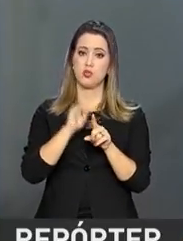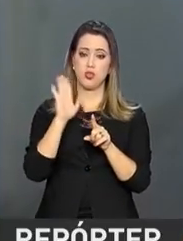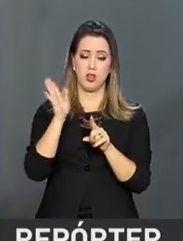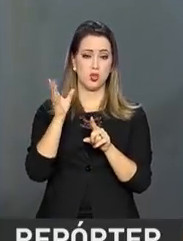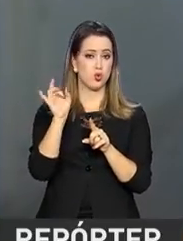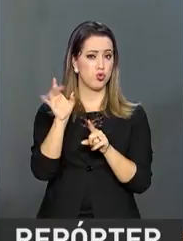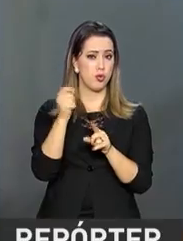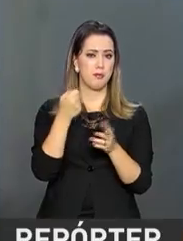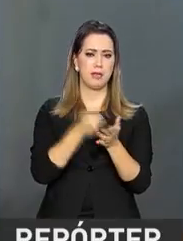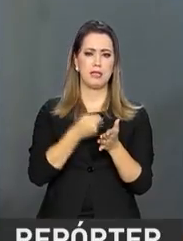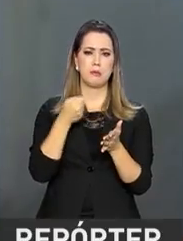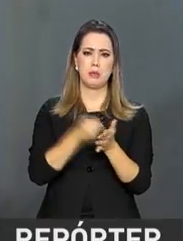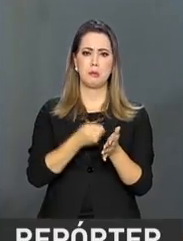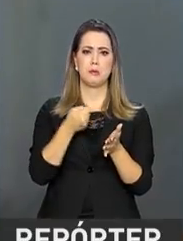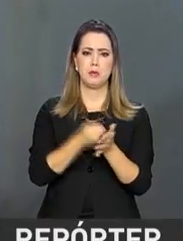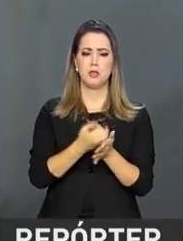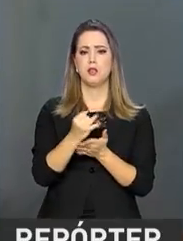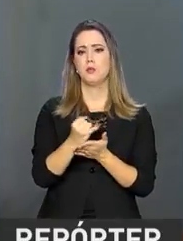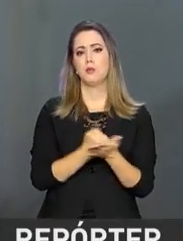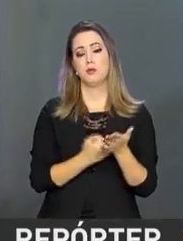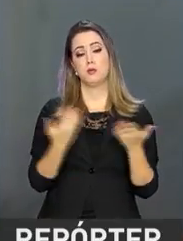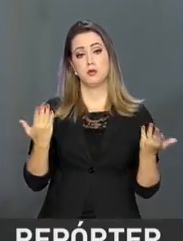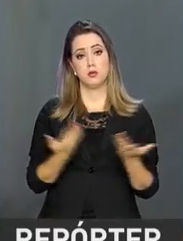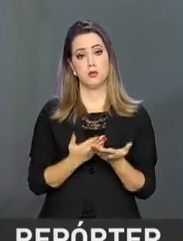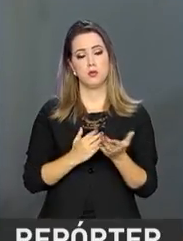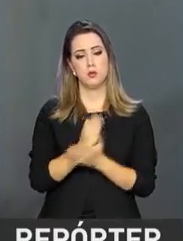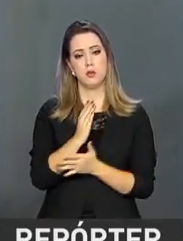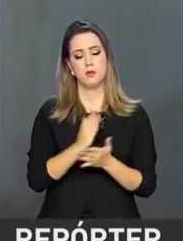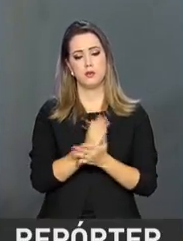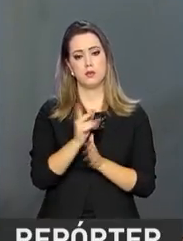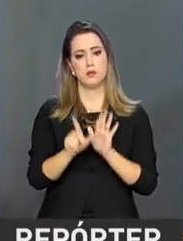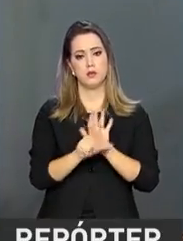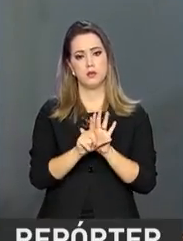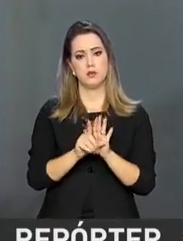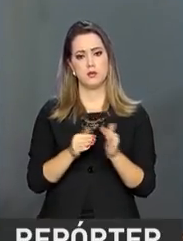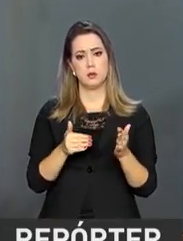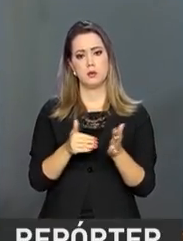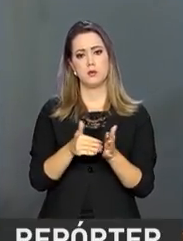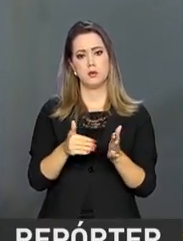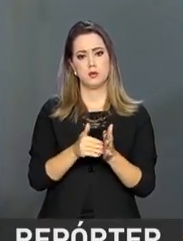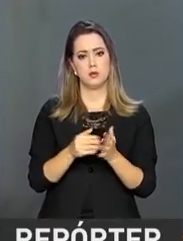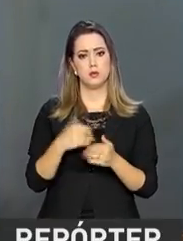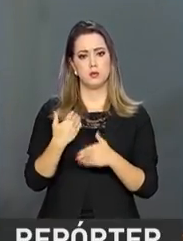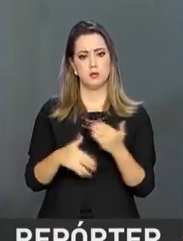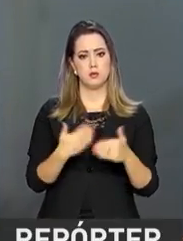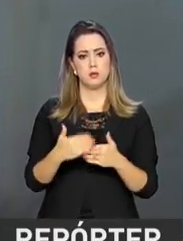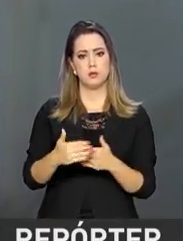ea gente pro para provar a reforma da previdência justamente para impedir esse tipo de situação